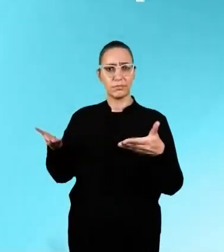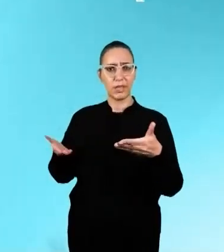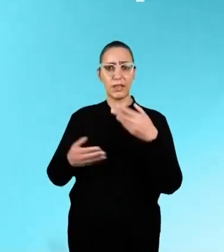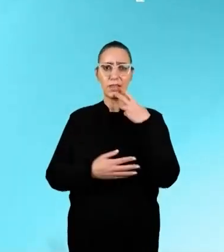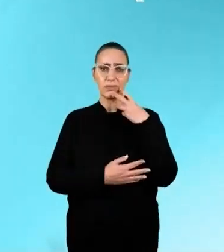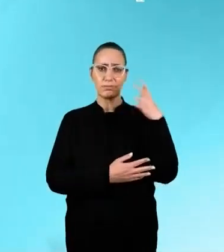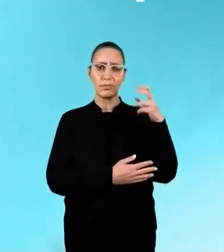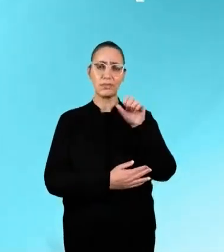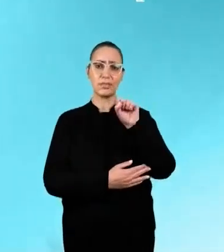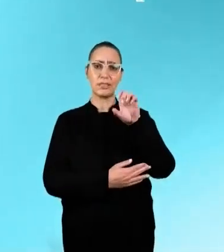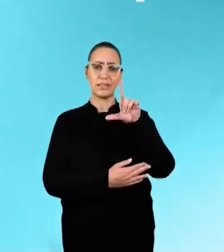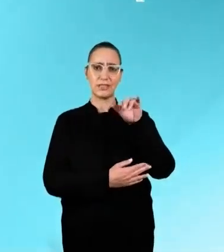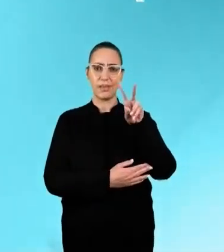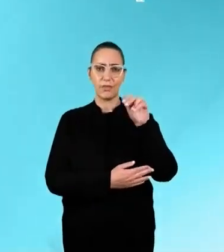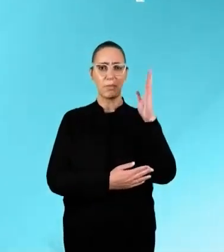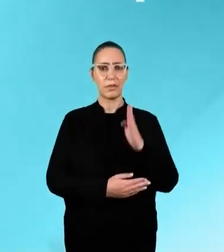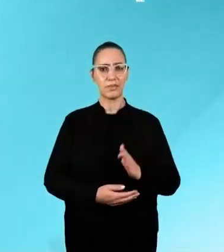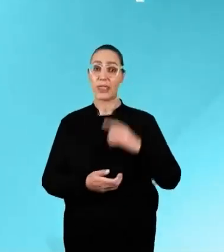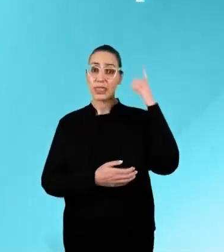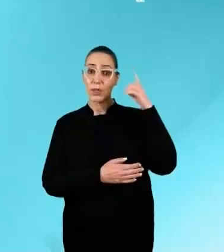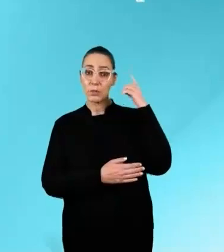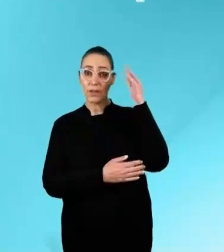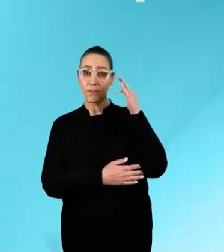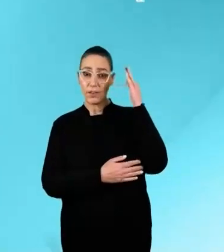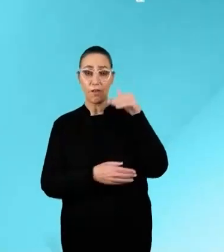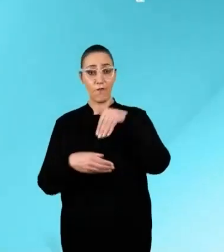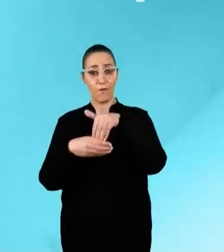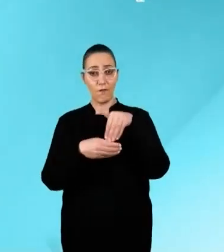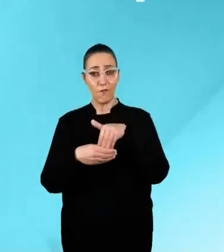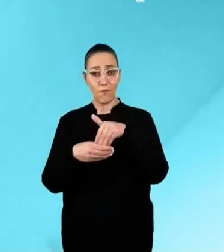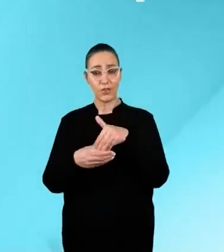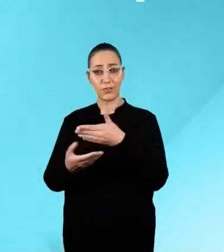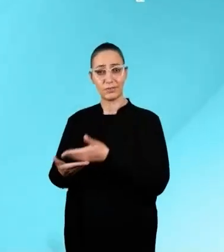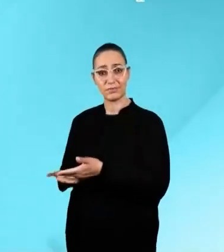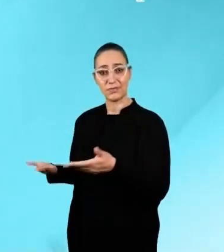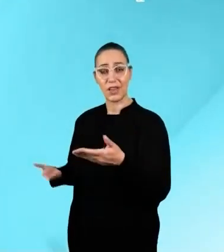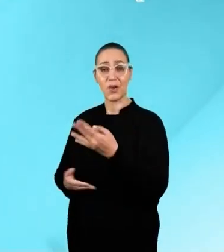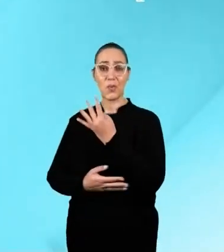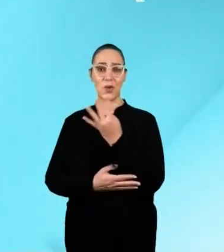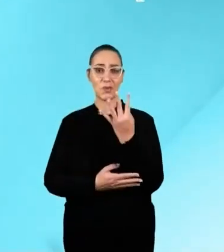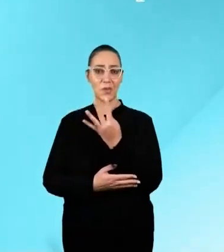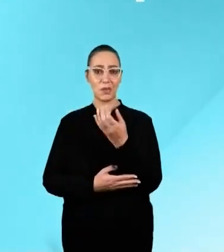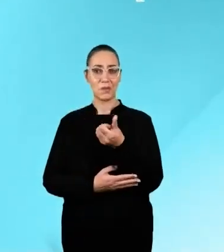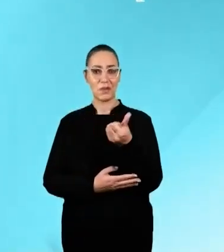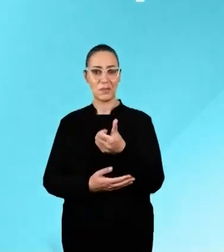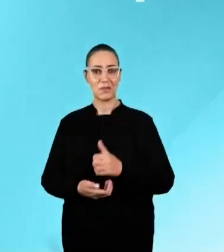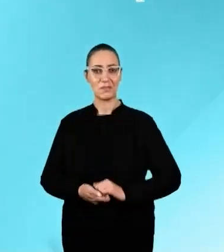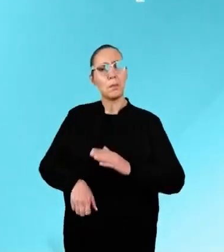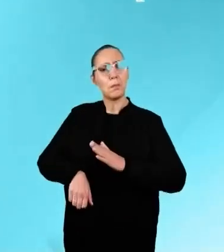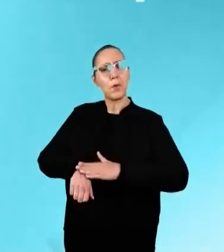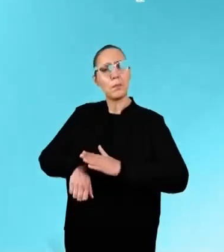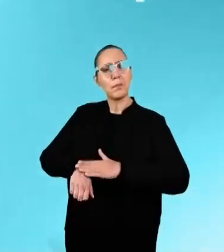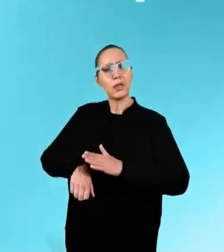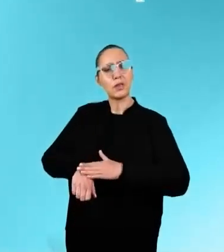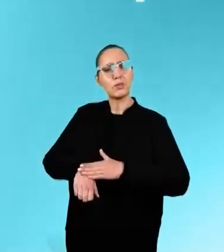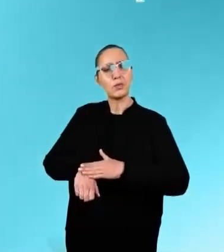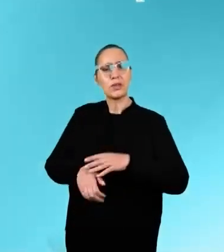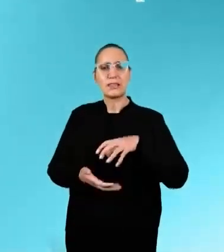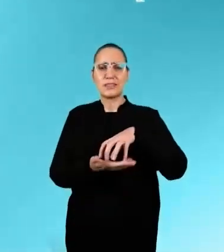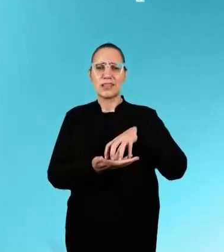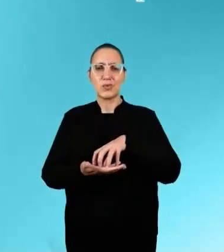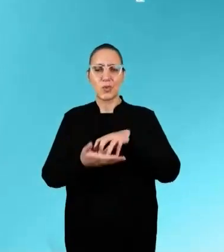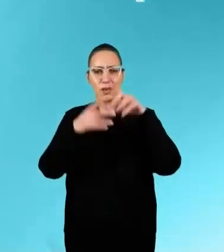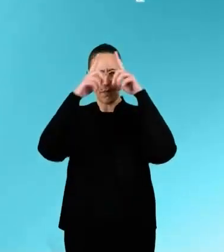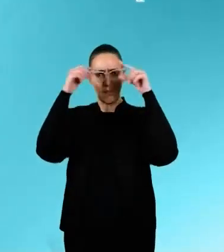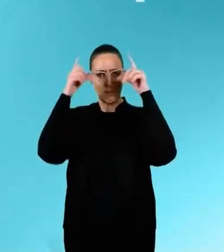César, 4425, Selva, Brasil. Para deputada federal, vote Débora Braga, 4466. Está na hora do setor